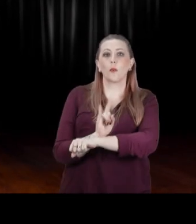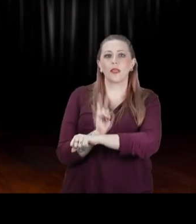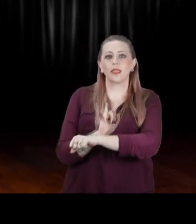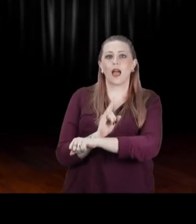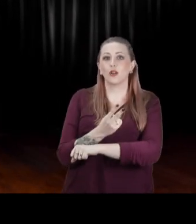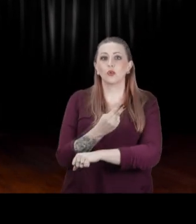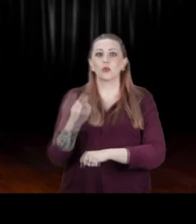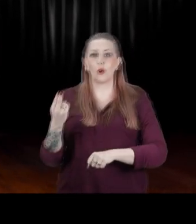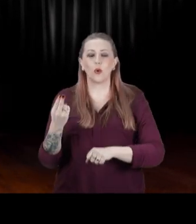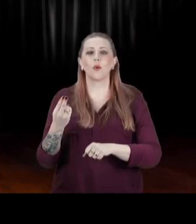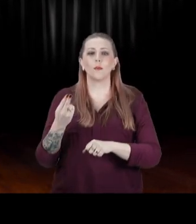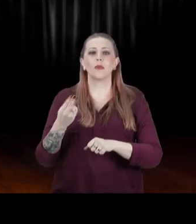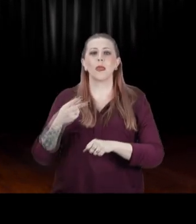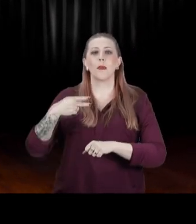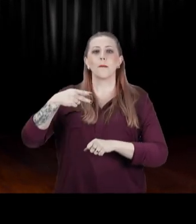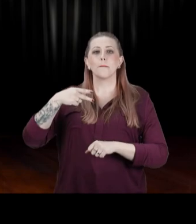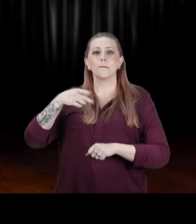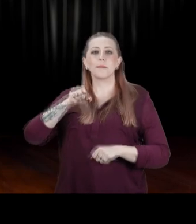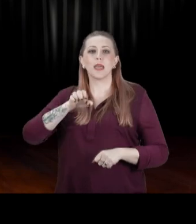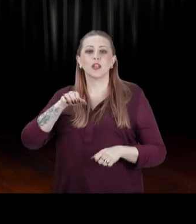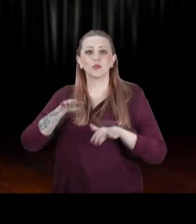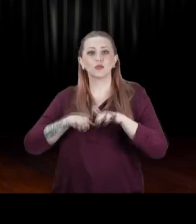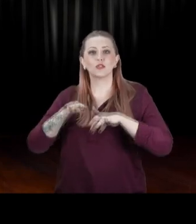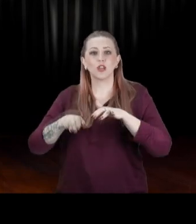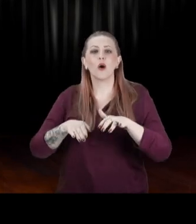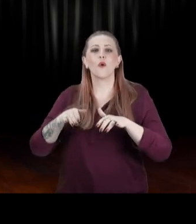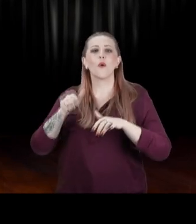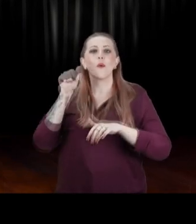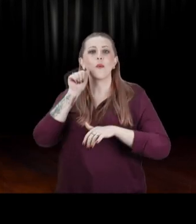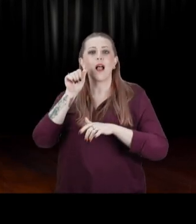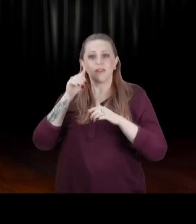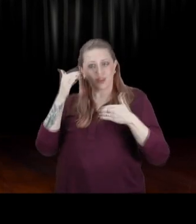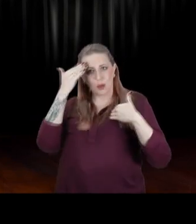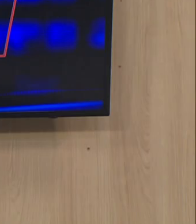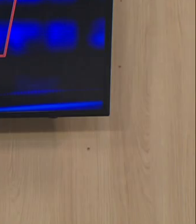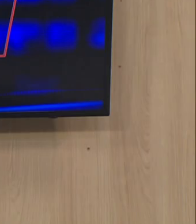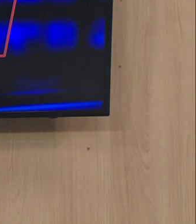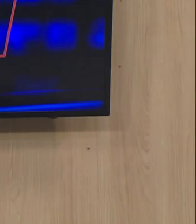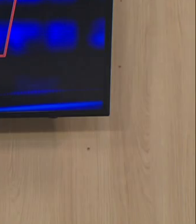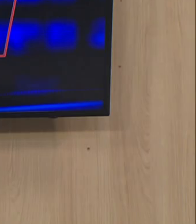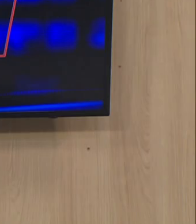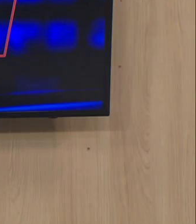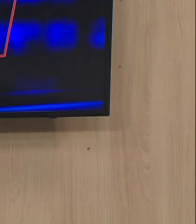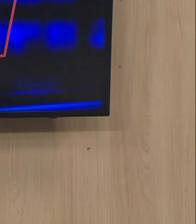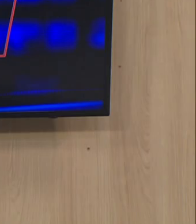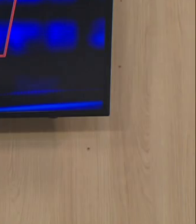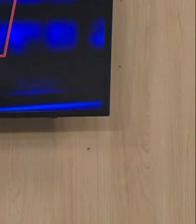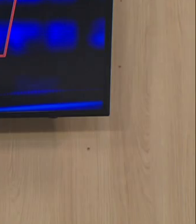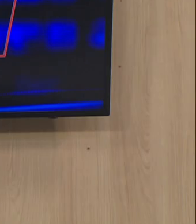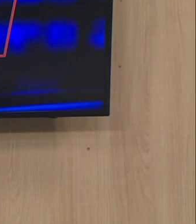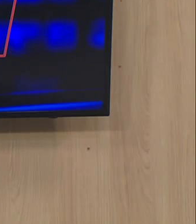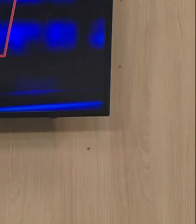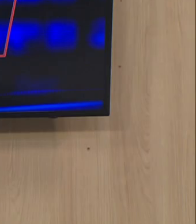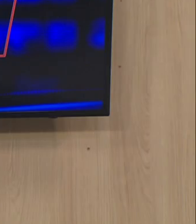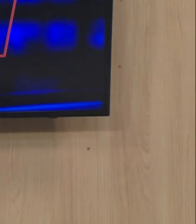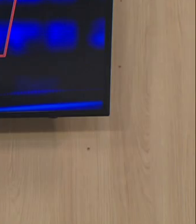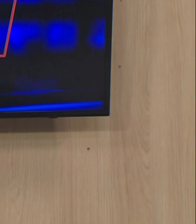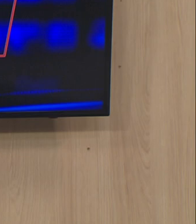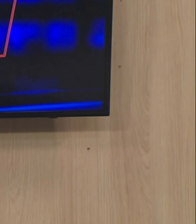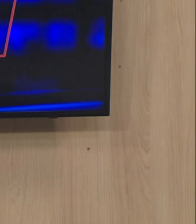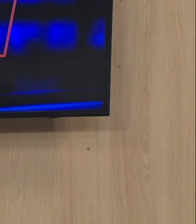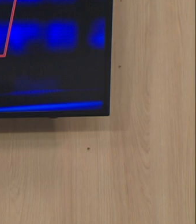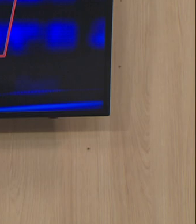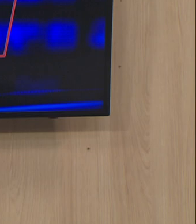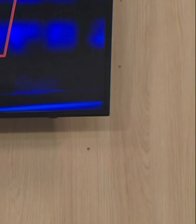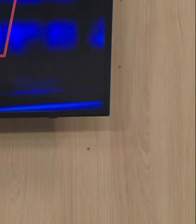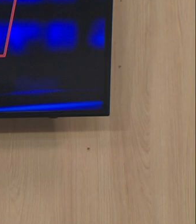chão a dança AF de Mercedes Batista foi lançada em sua homenagem ela faleceu em e nós encerramos hoje com